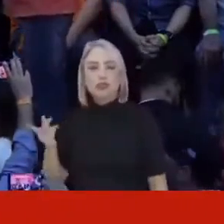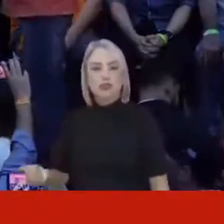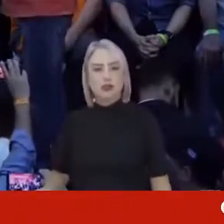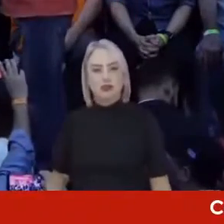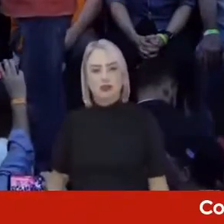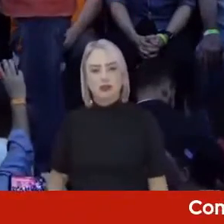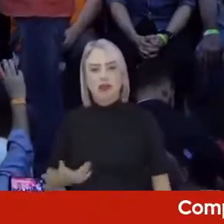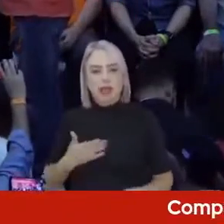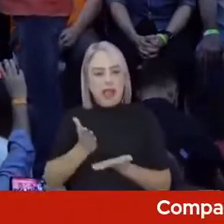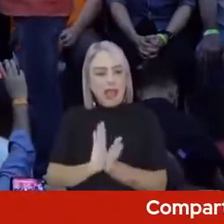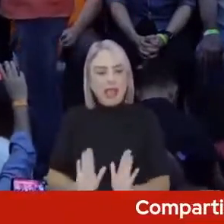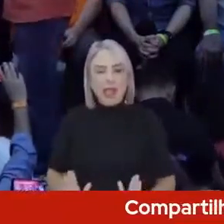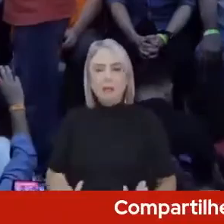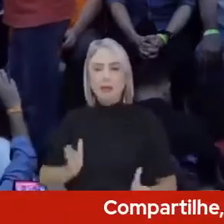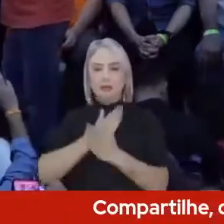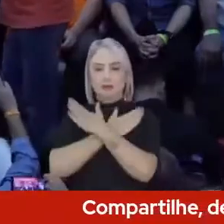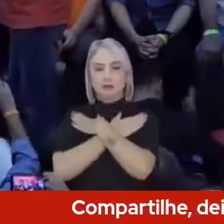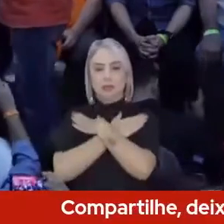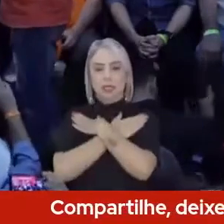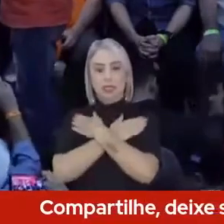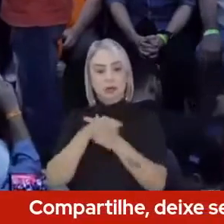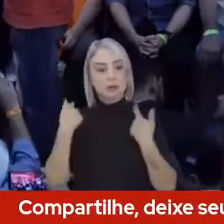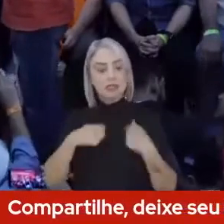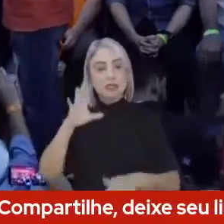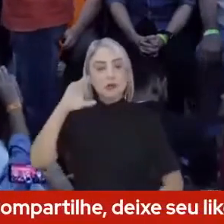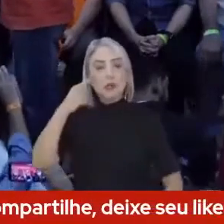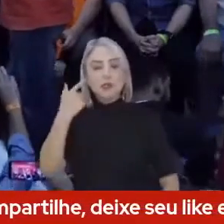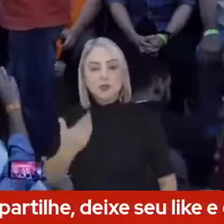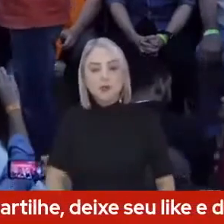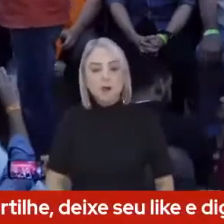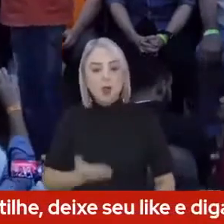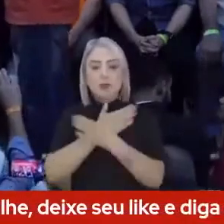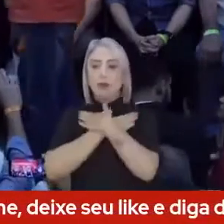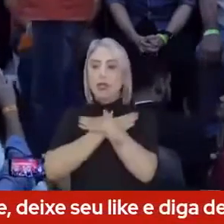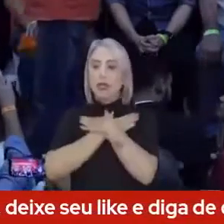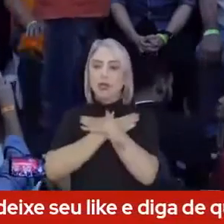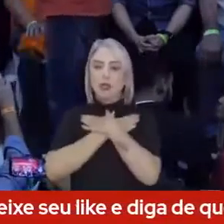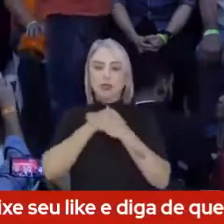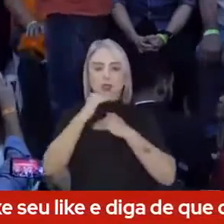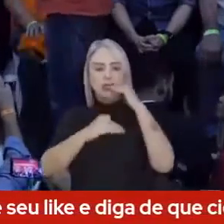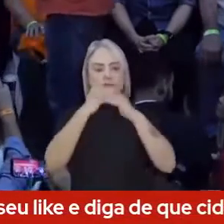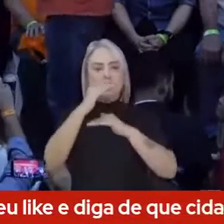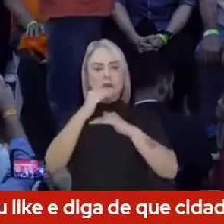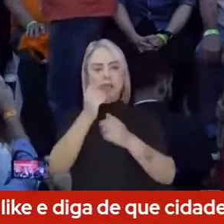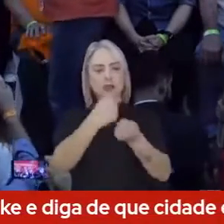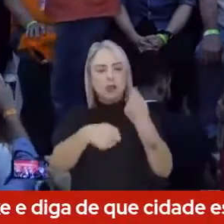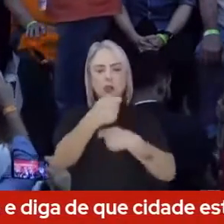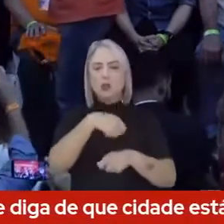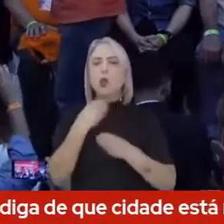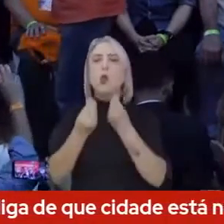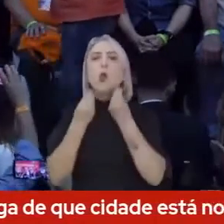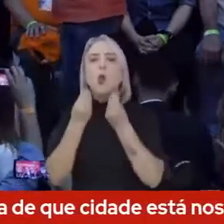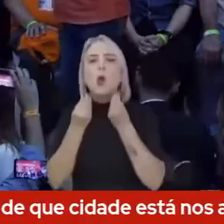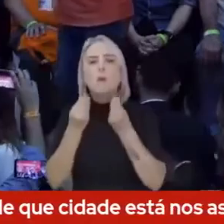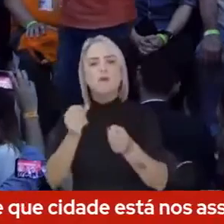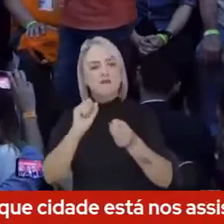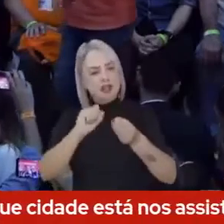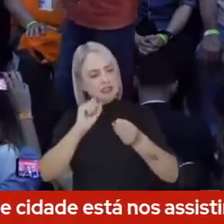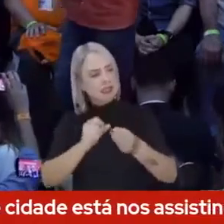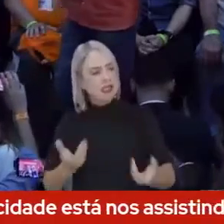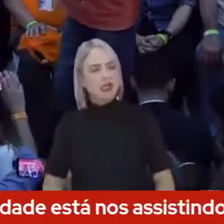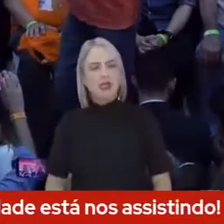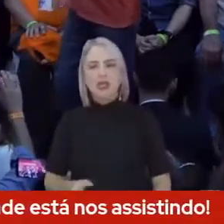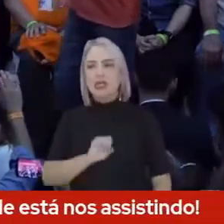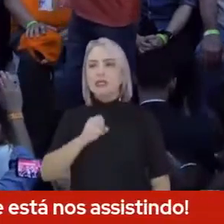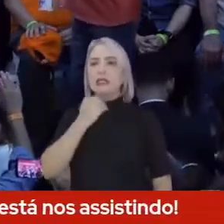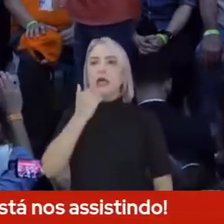com o desemprego. Nós precisamos resolver a questão do desemprego, do crescimento econômico. Como é que vamos fazer? Alguém vai pôr